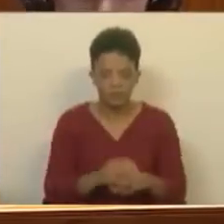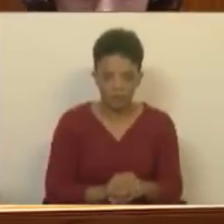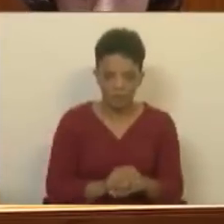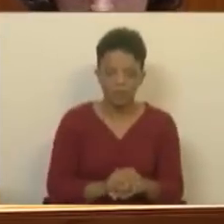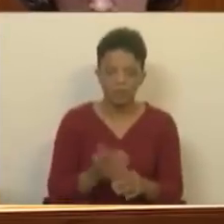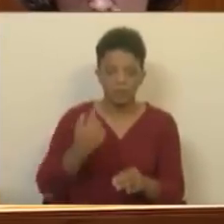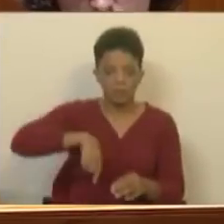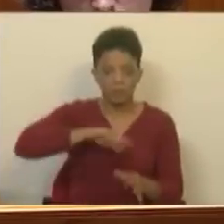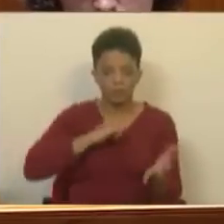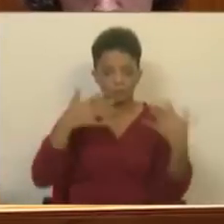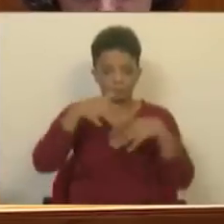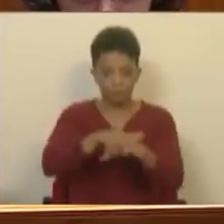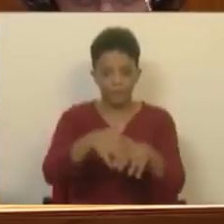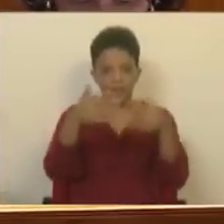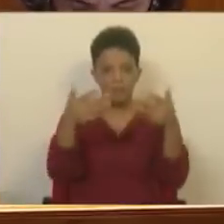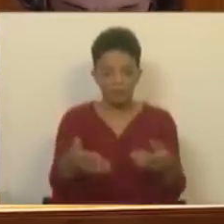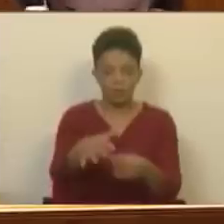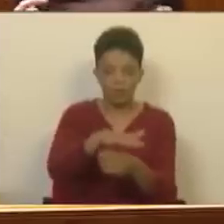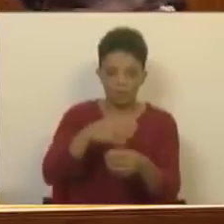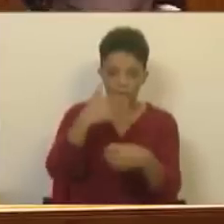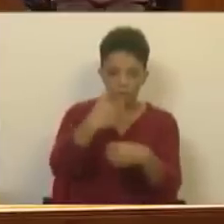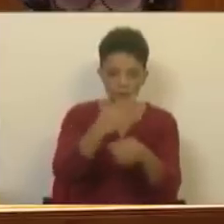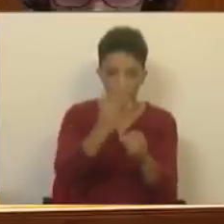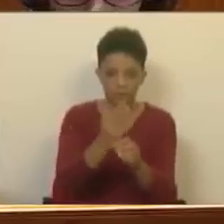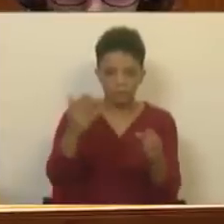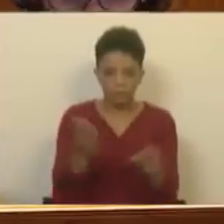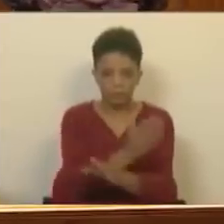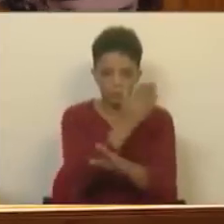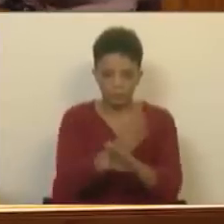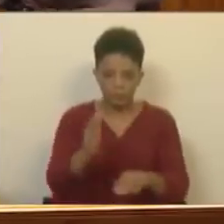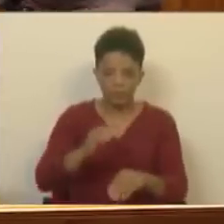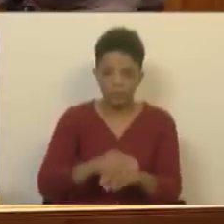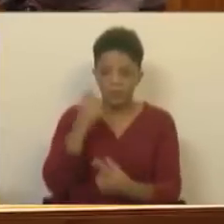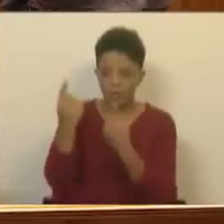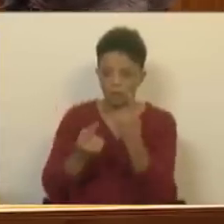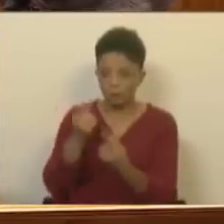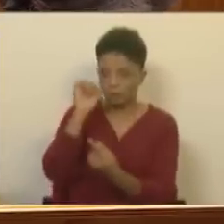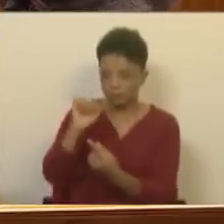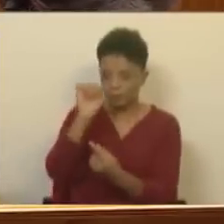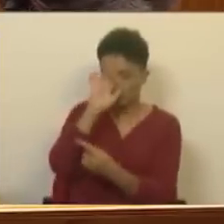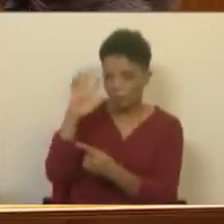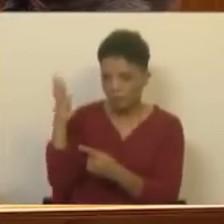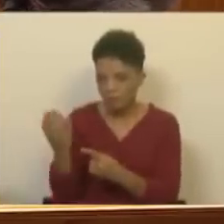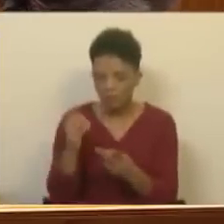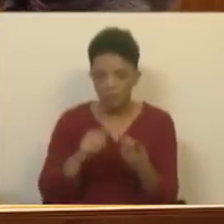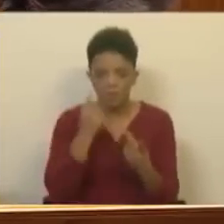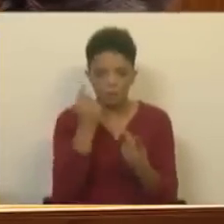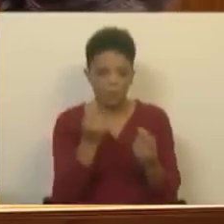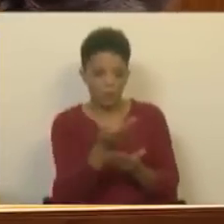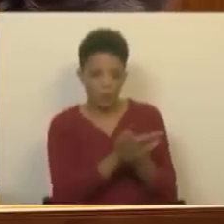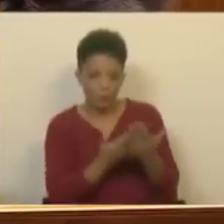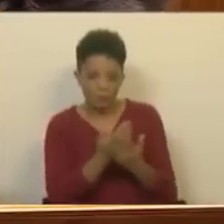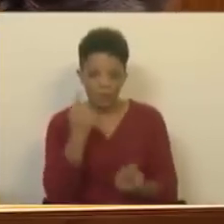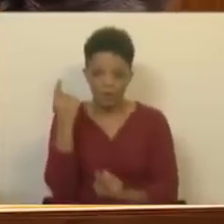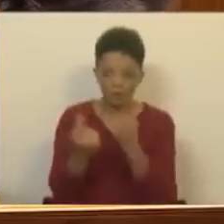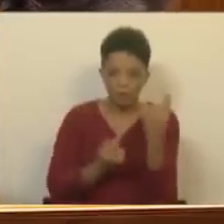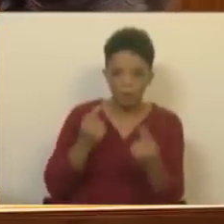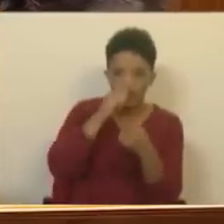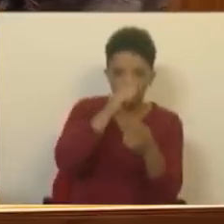onde integramos aquilo que neste momento está se tornarizado à competências que estão no ambiente à competência economia